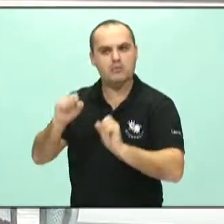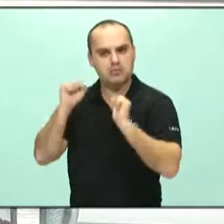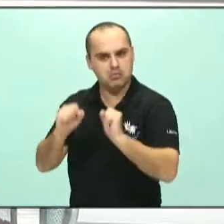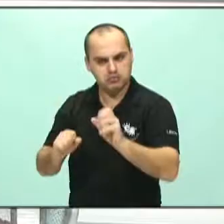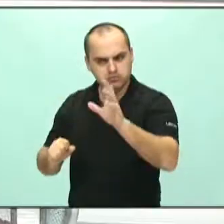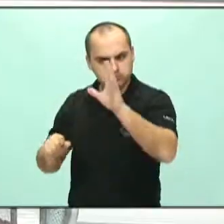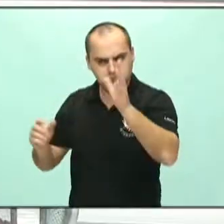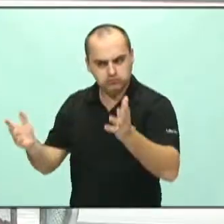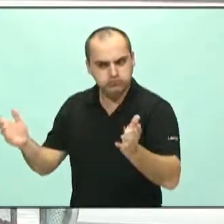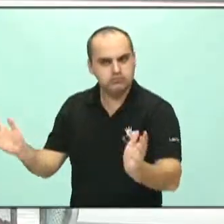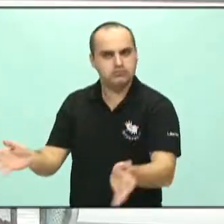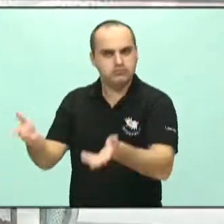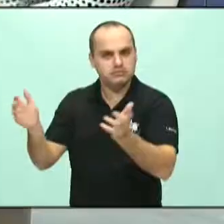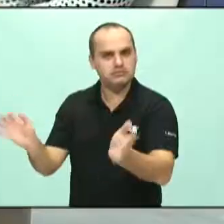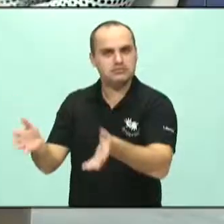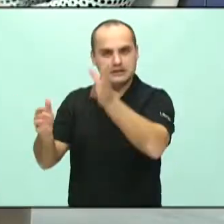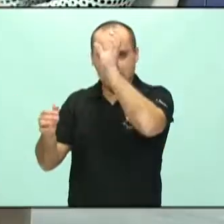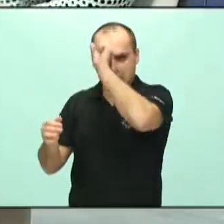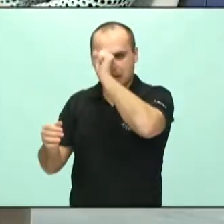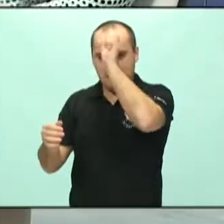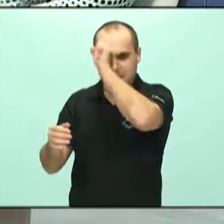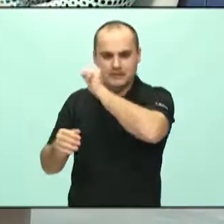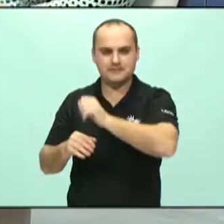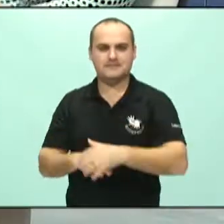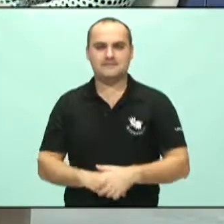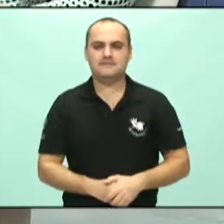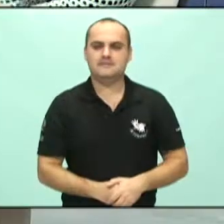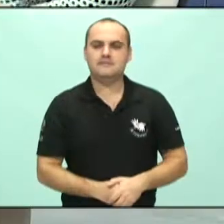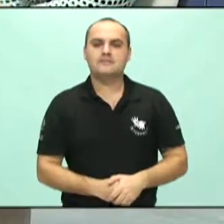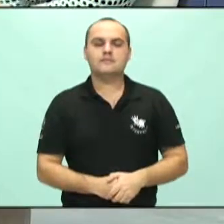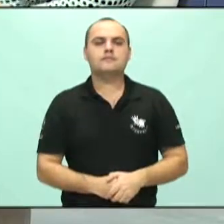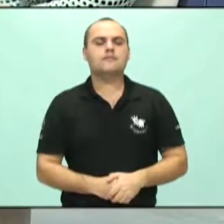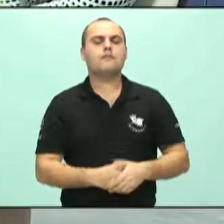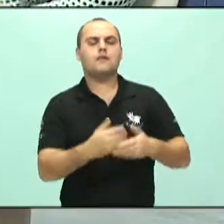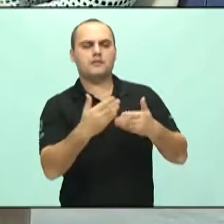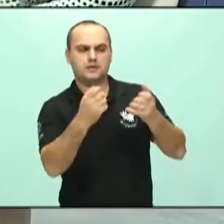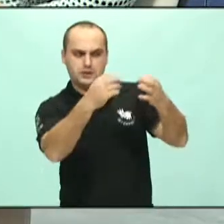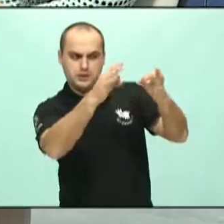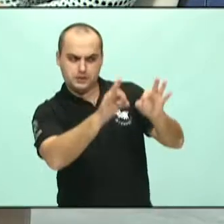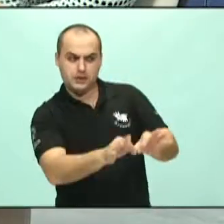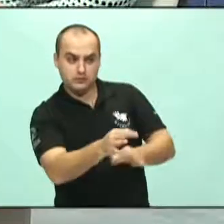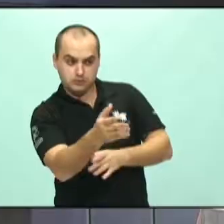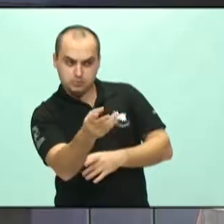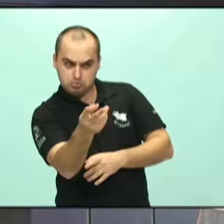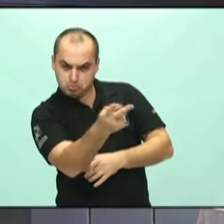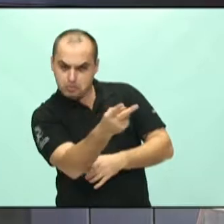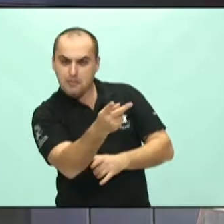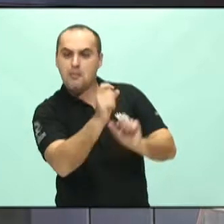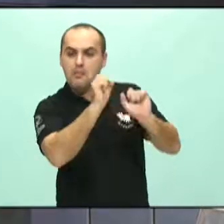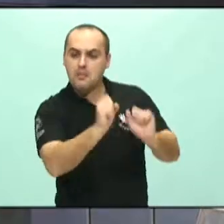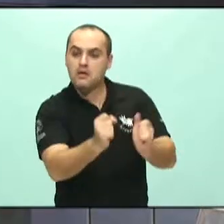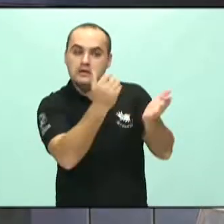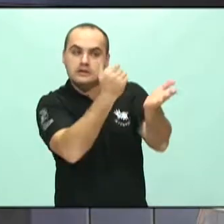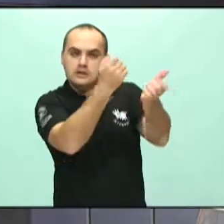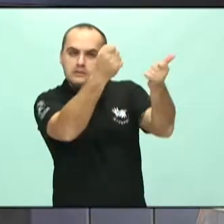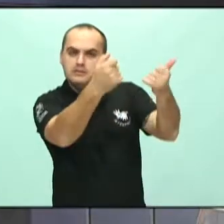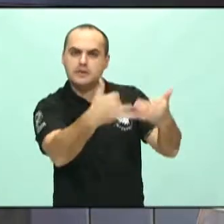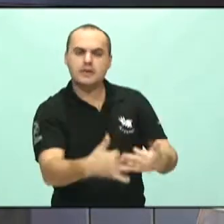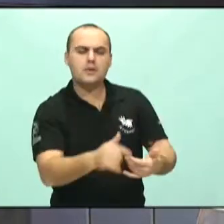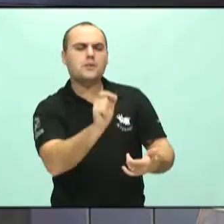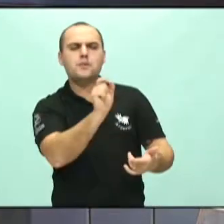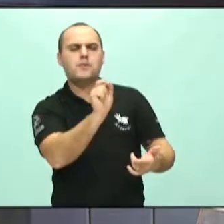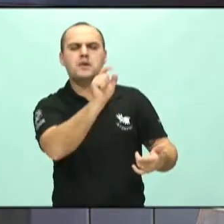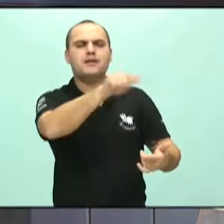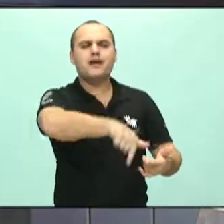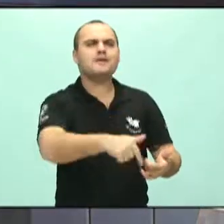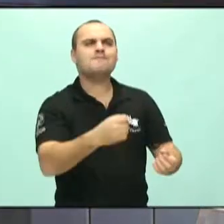que esse instrumento tem. Para começar, então, vocês poderiam explicar o que é e como funciona, como surgiu